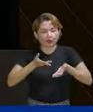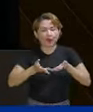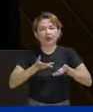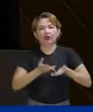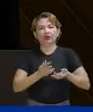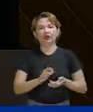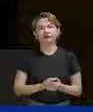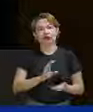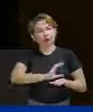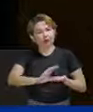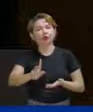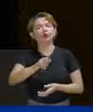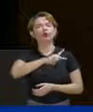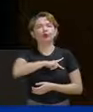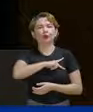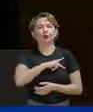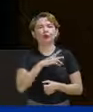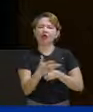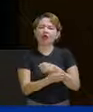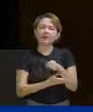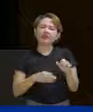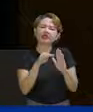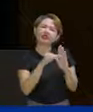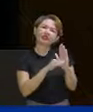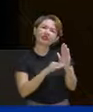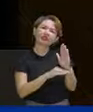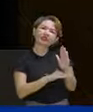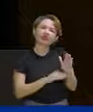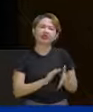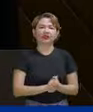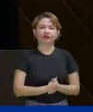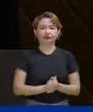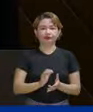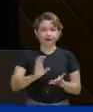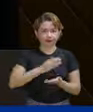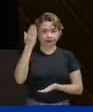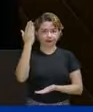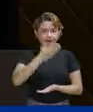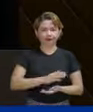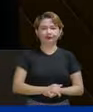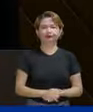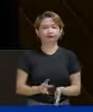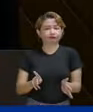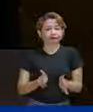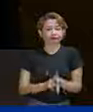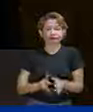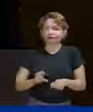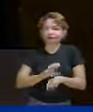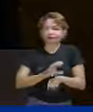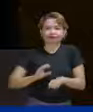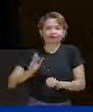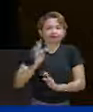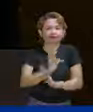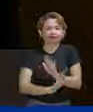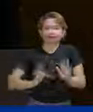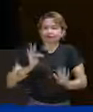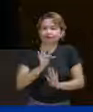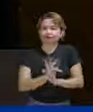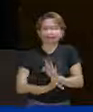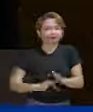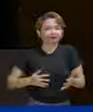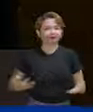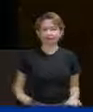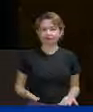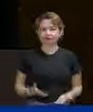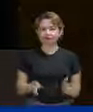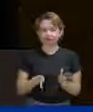recursos públicos, princípios basilares da prestação de contas, e que estão na Constituição Federal. Não está numa lei, está muito